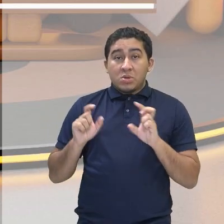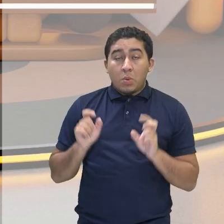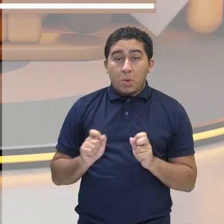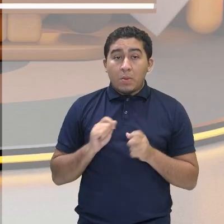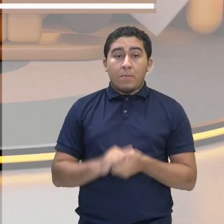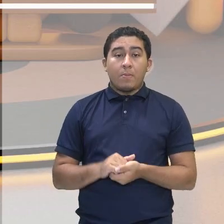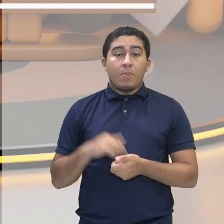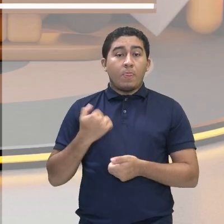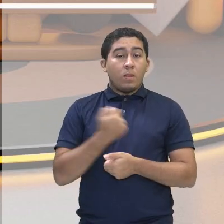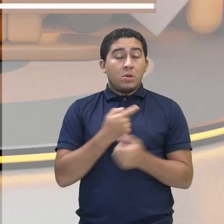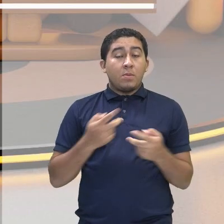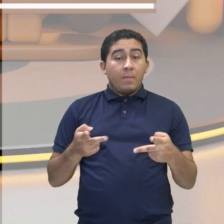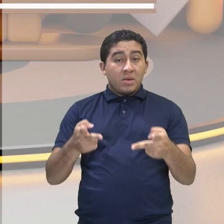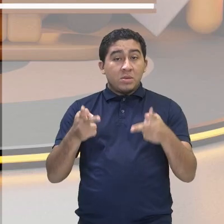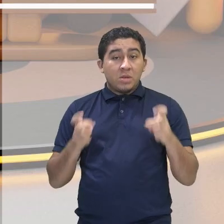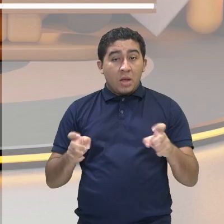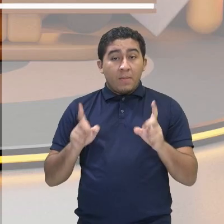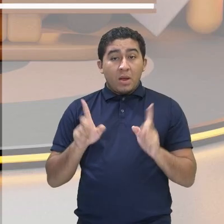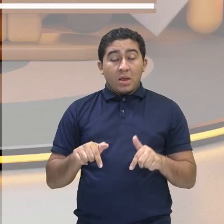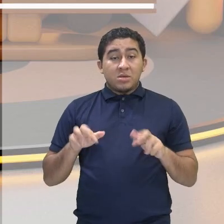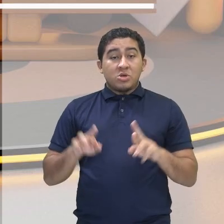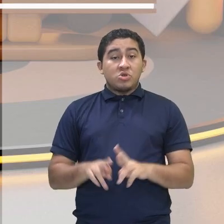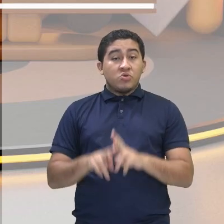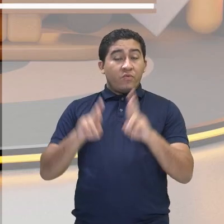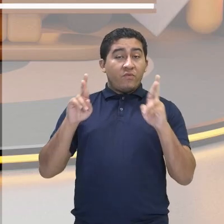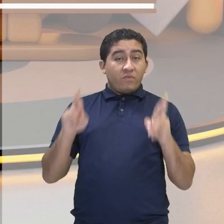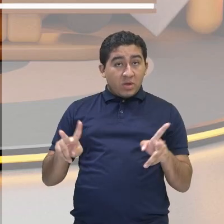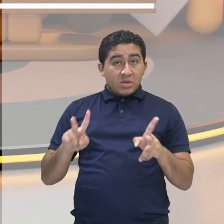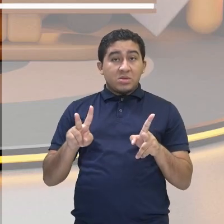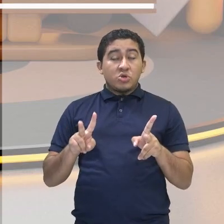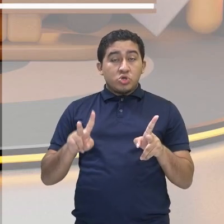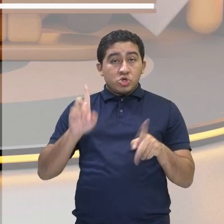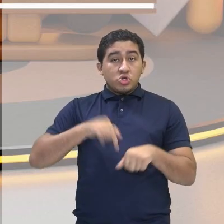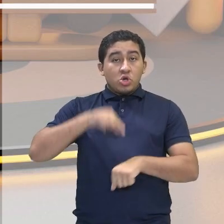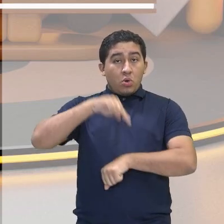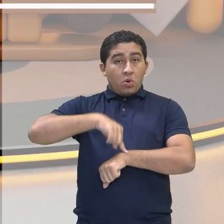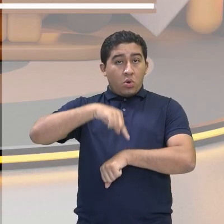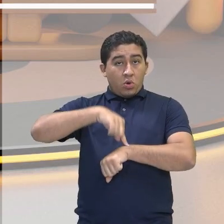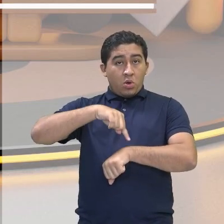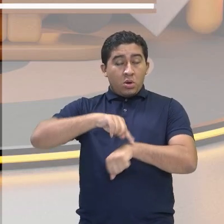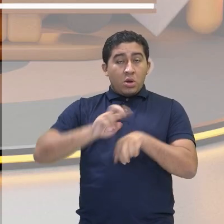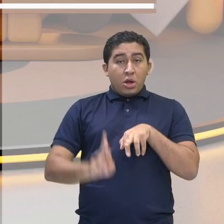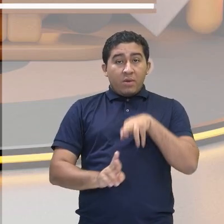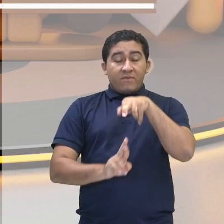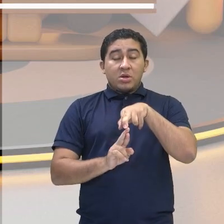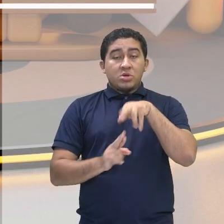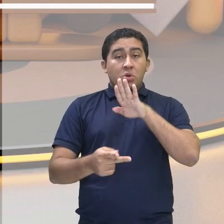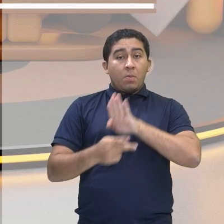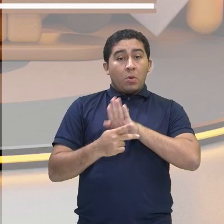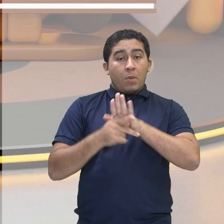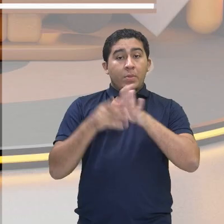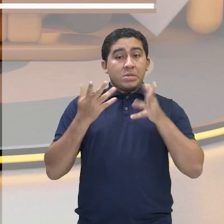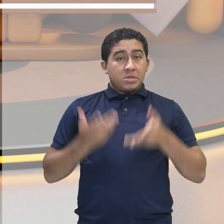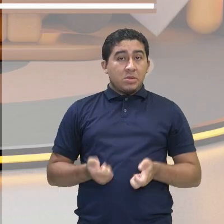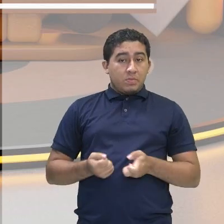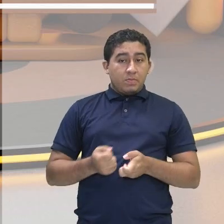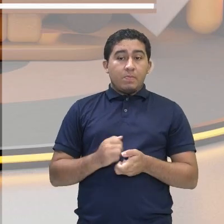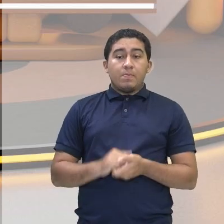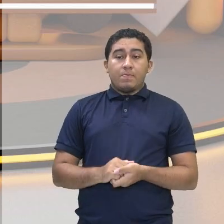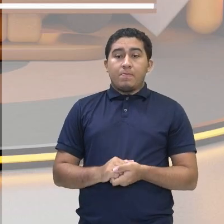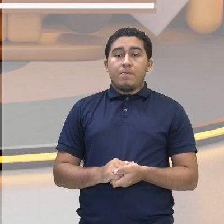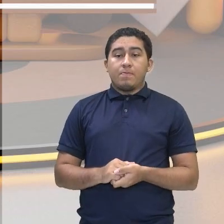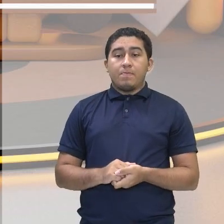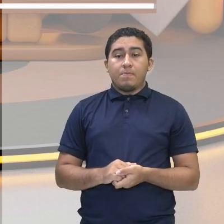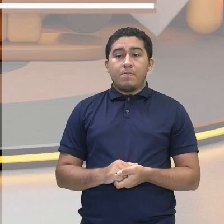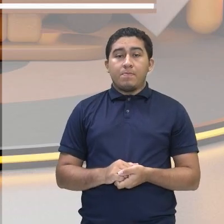iremos observar essa diversidade com relação aos fusos que vão ser adotados, né? Então, nós temos